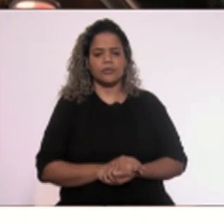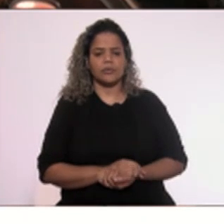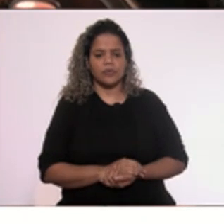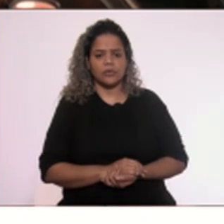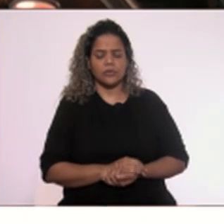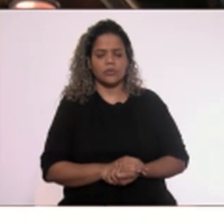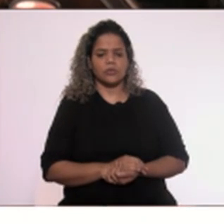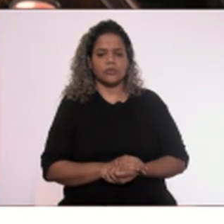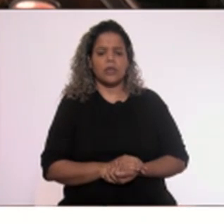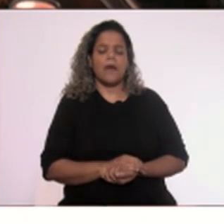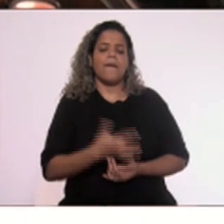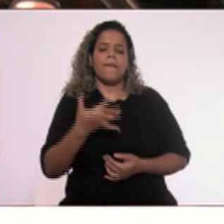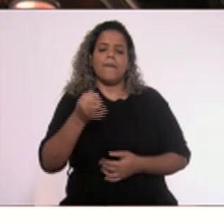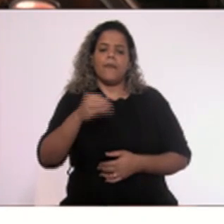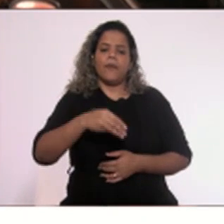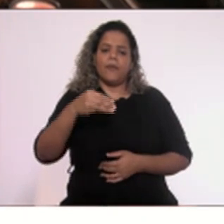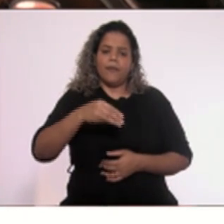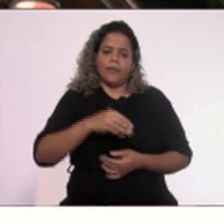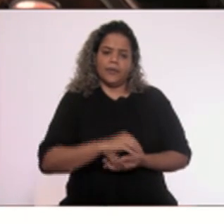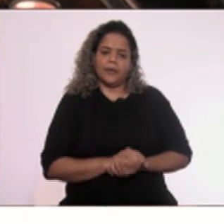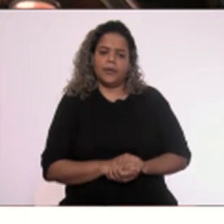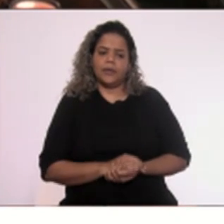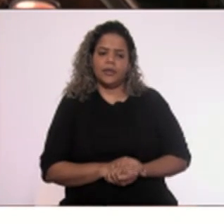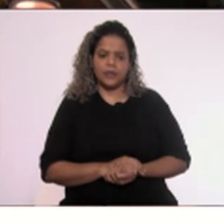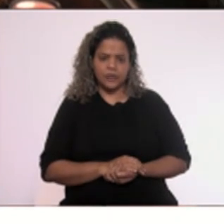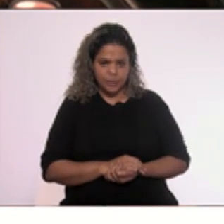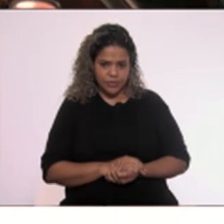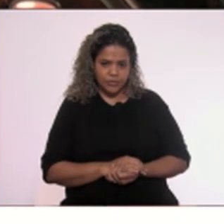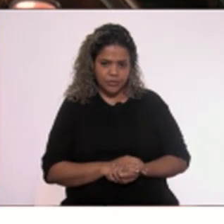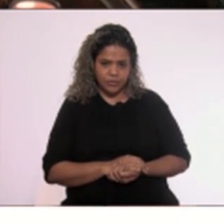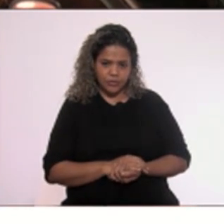O senhor dispõe de 10 minutos de tempo regimental.